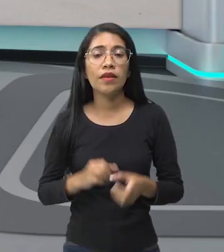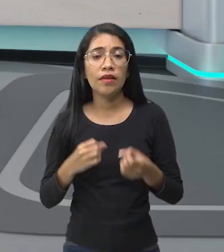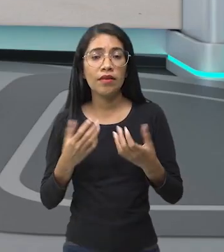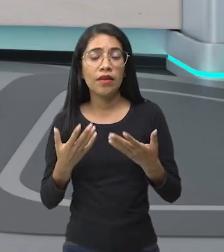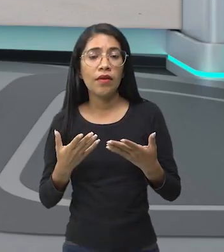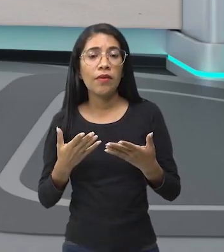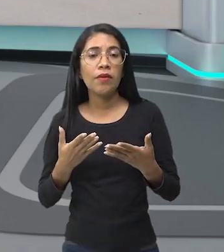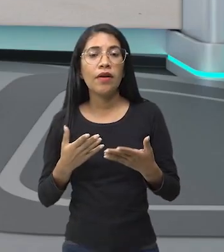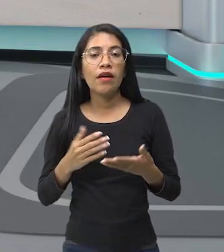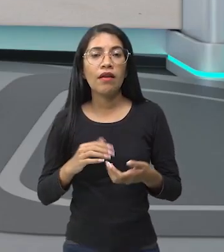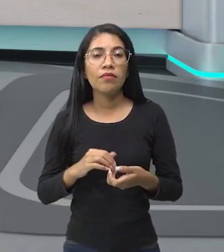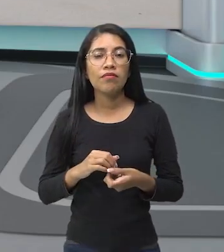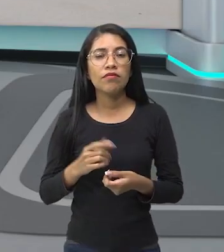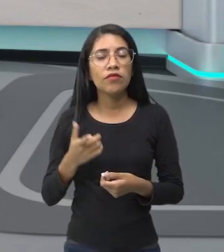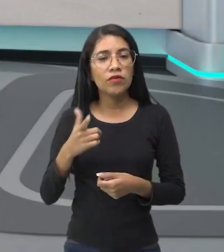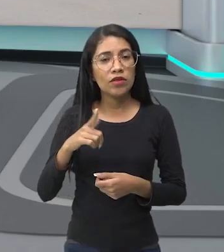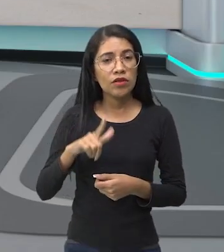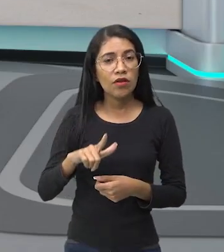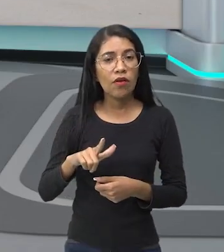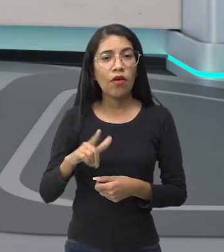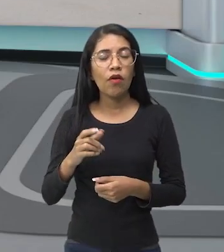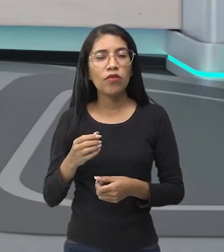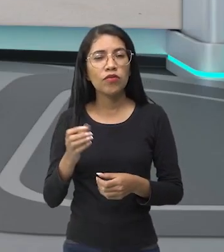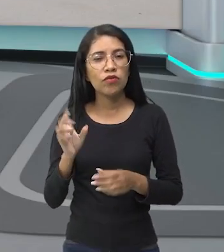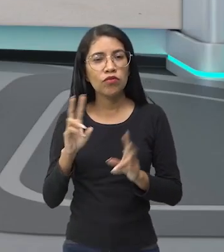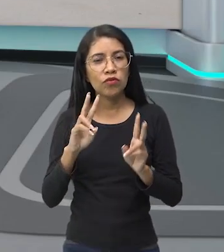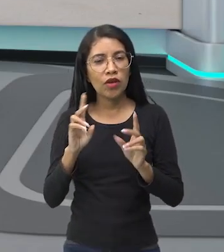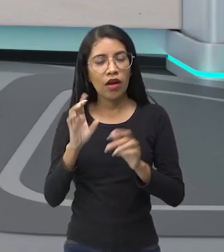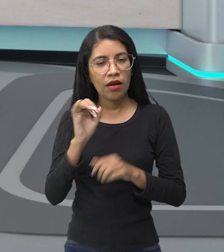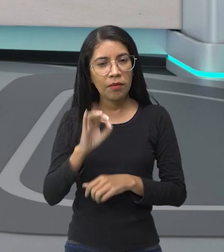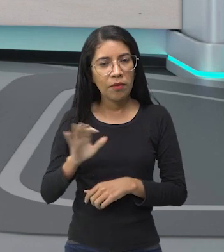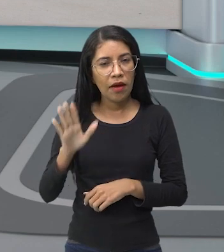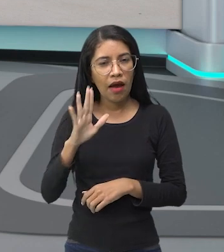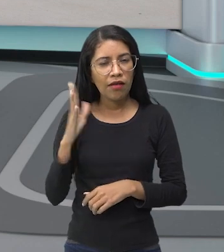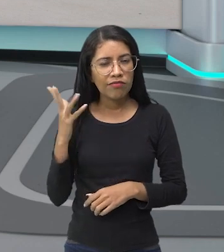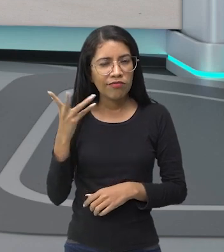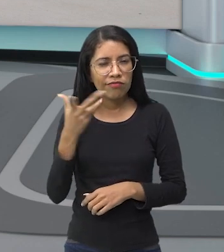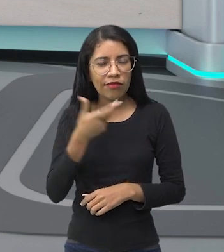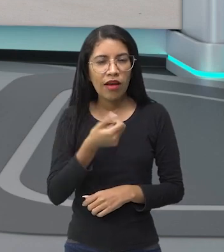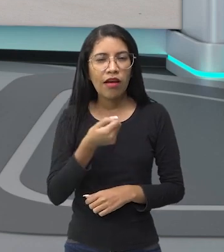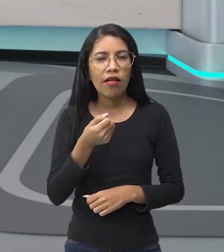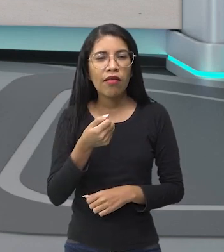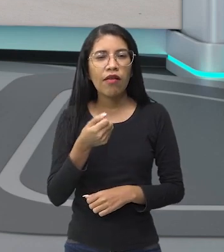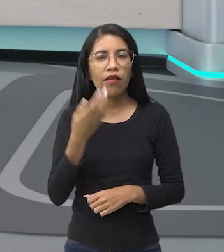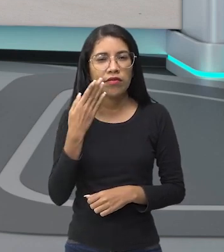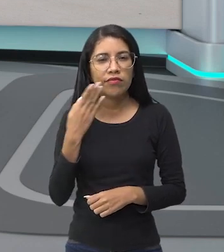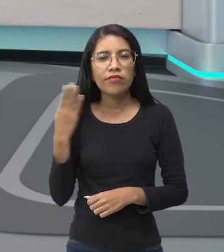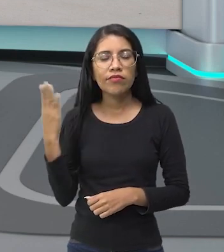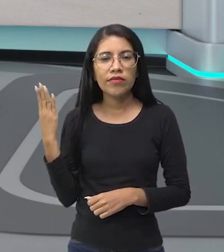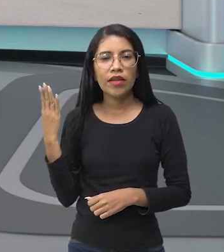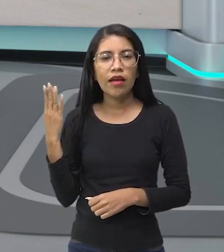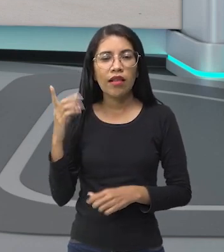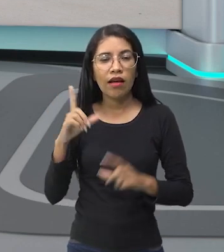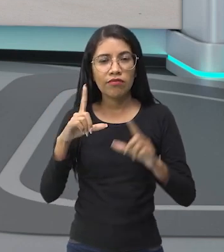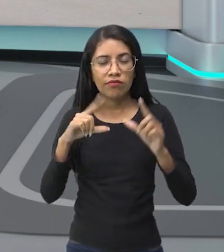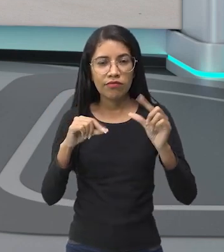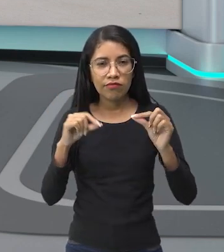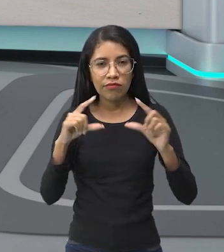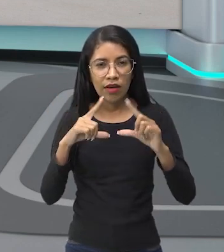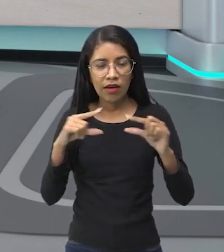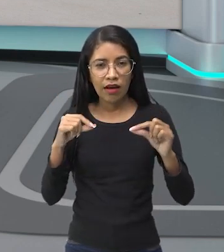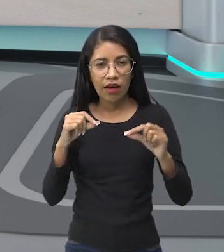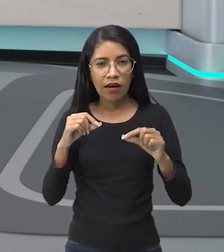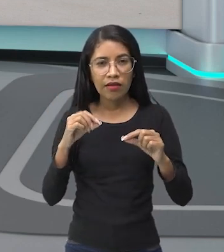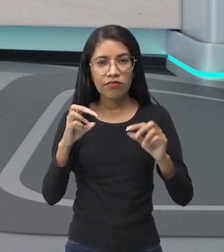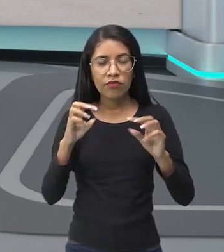Muito bem, então, mais uma vez eu trago para vocês essa imagem maravilhosa aqui, né? Uma imagem de Brasília,